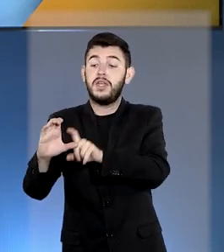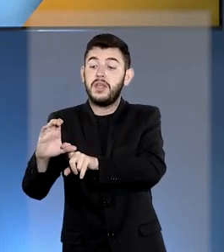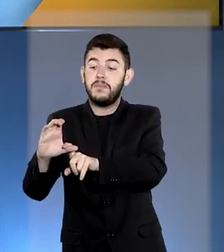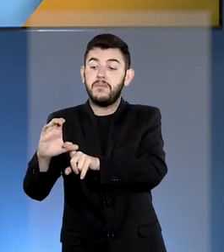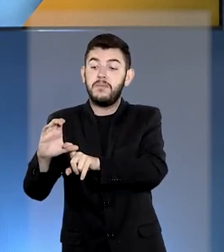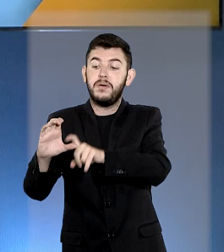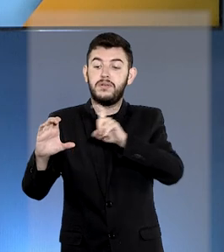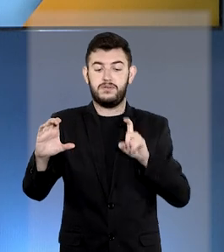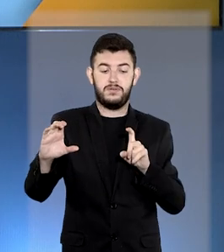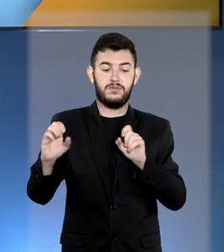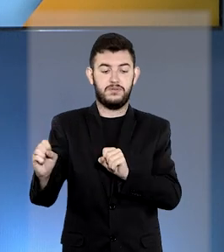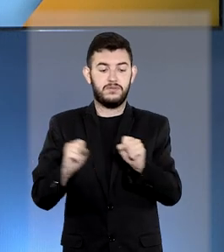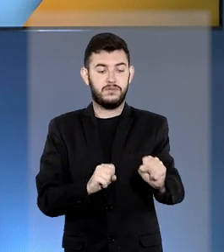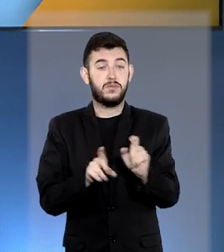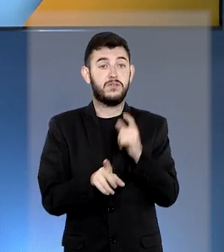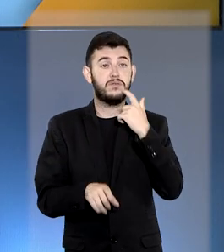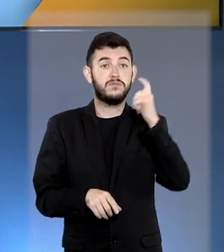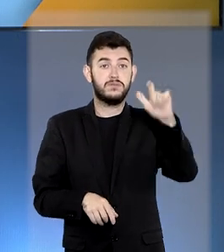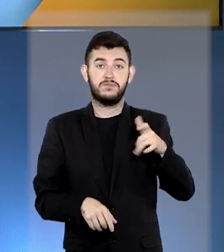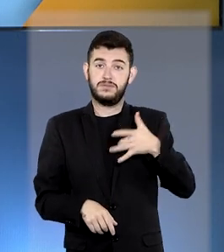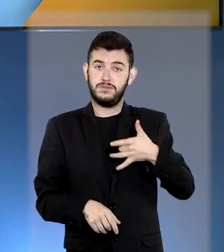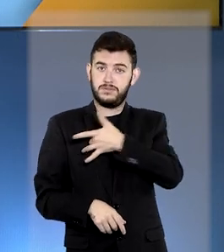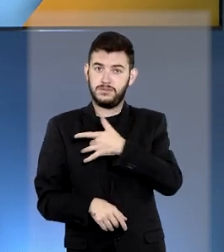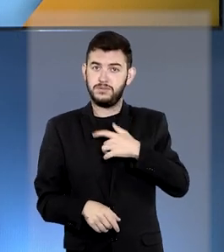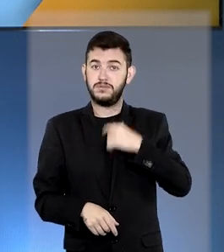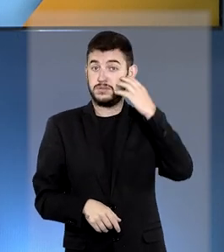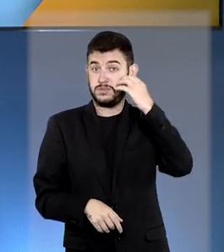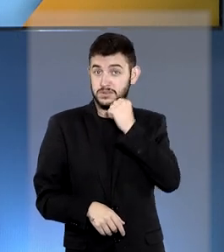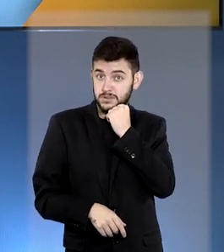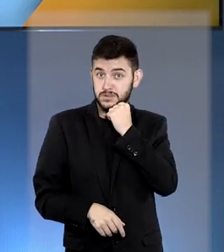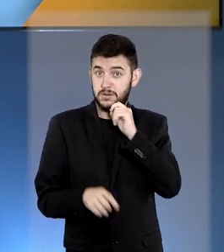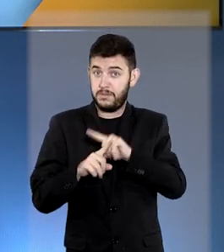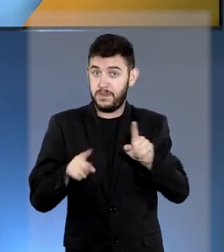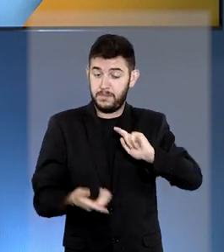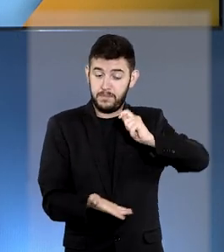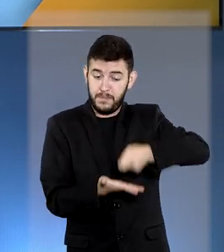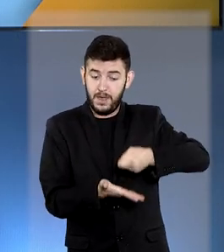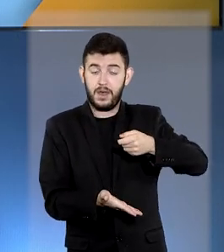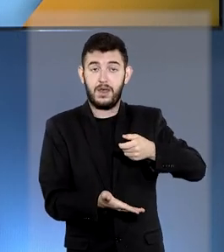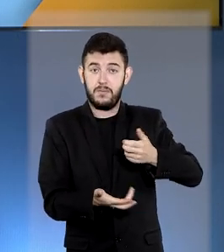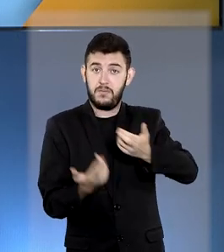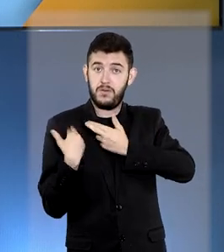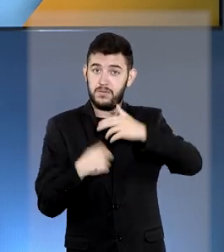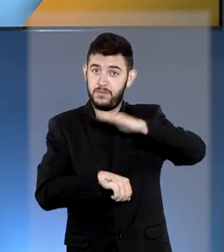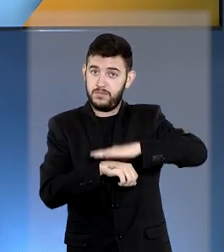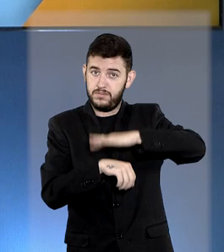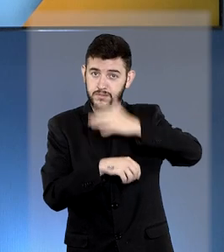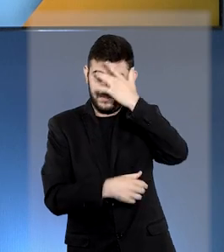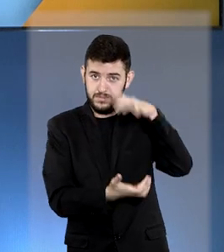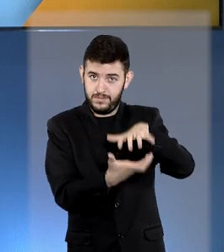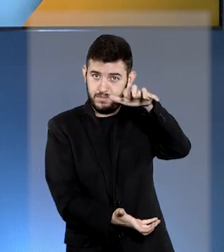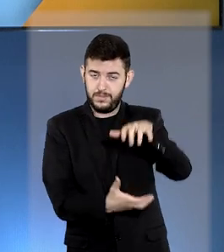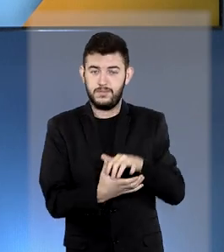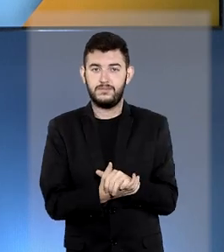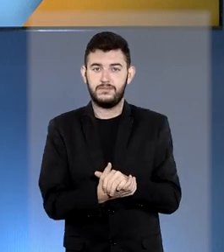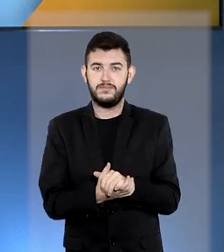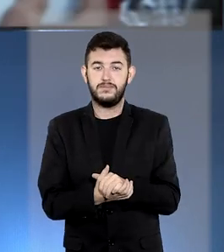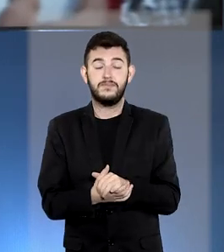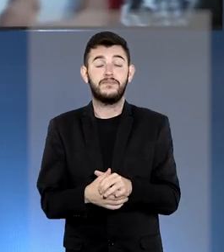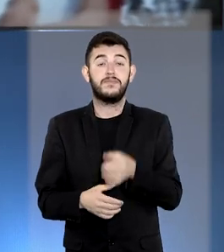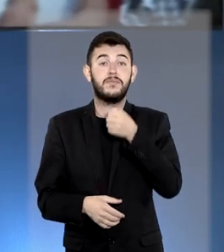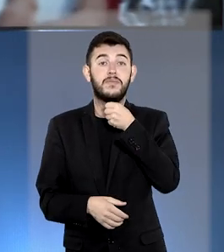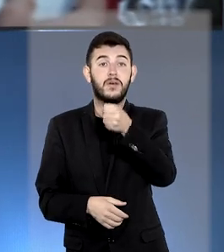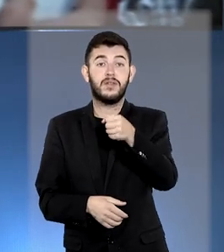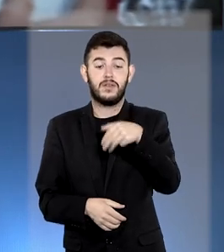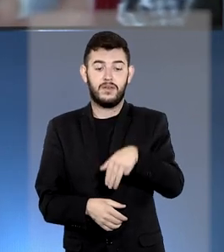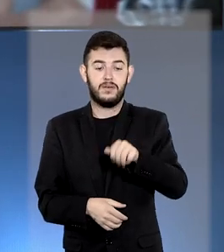titular de plano de saúde coletivo por adesão, desde que arque com respectivo custeio. Repórter Marina Campos.